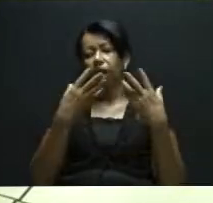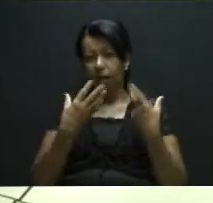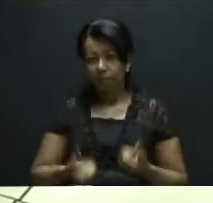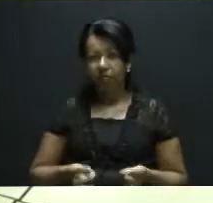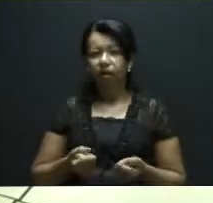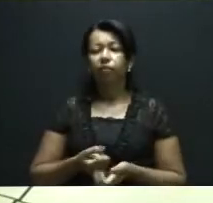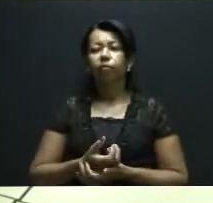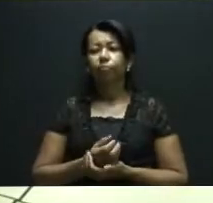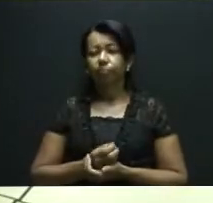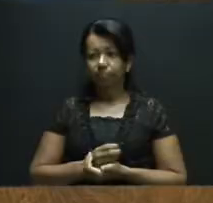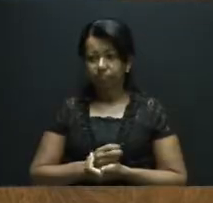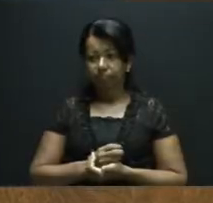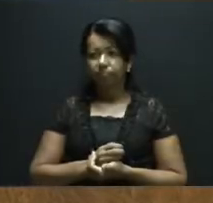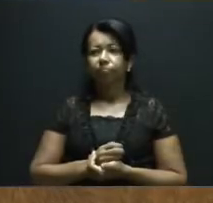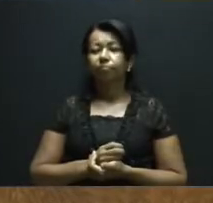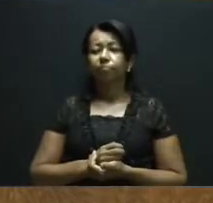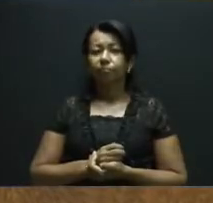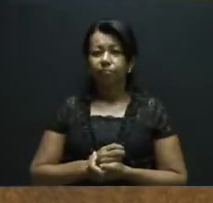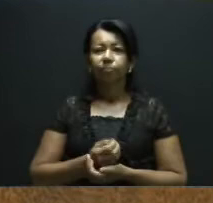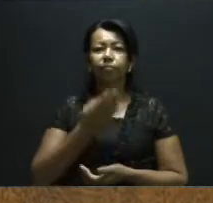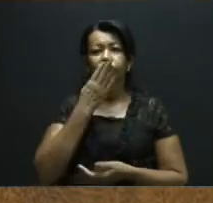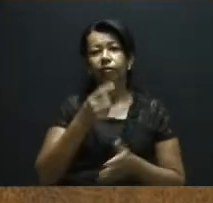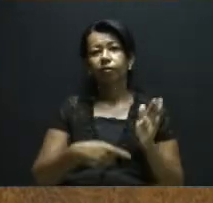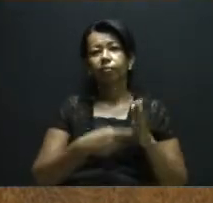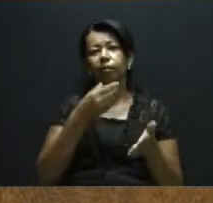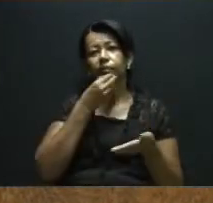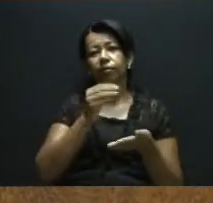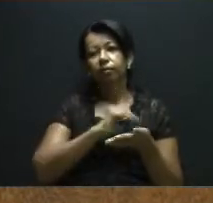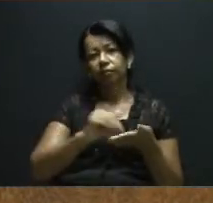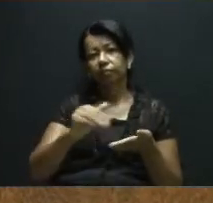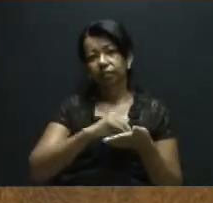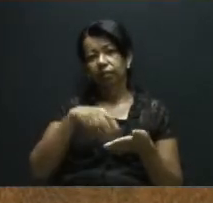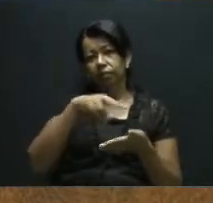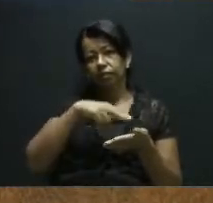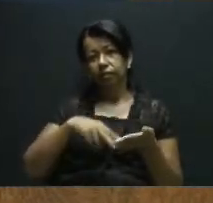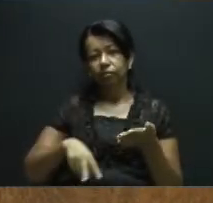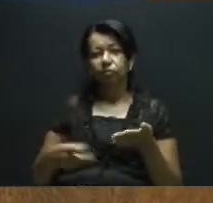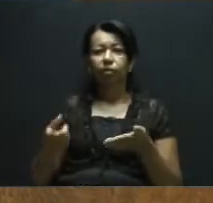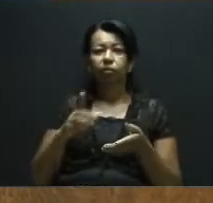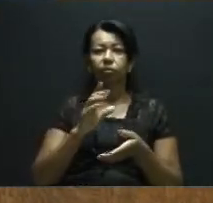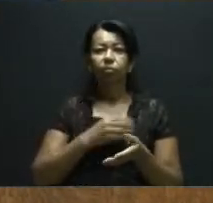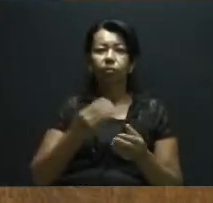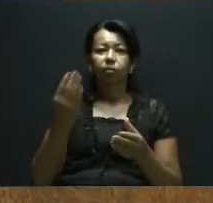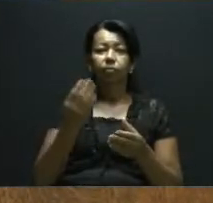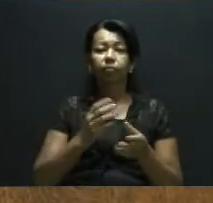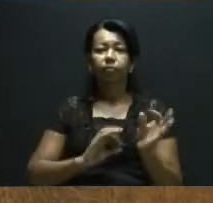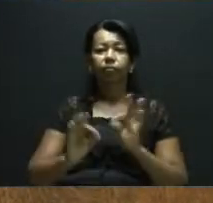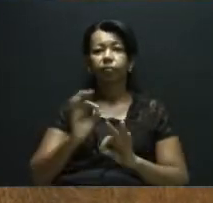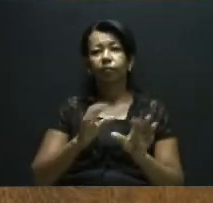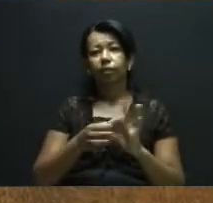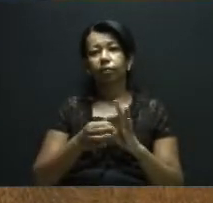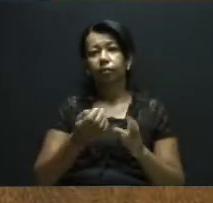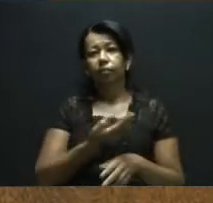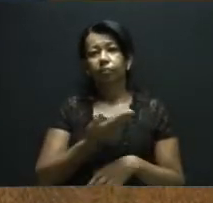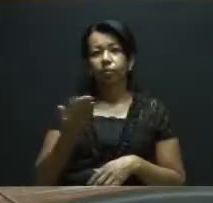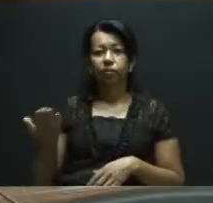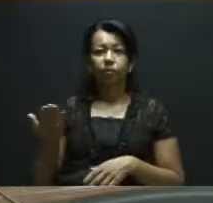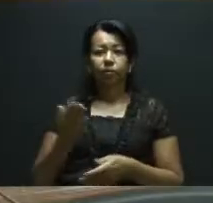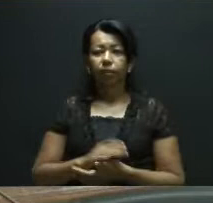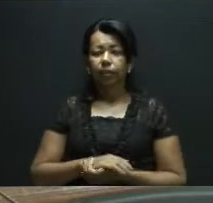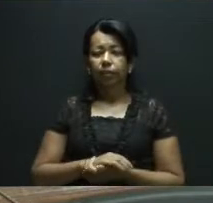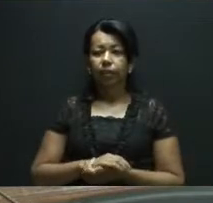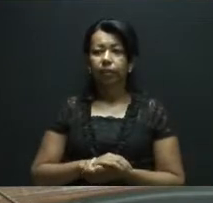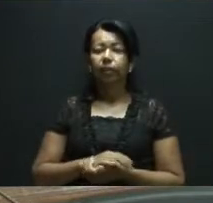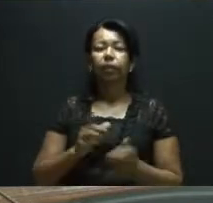aprovado solicita ao senhor primeiro secretário que proceda à leitura do projeto conforme deliberação do plenário